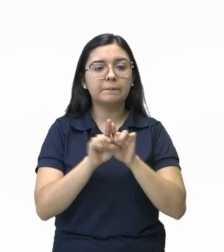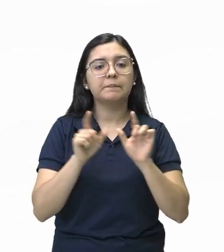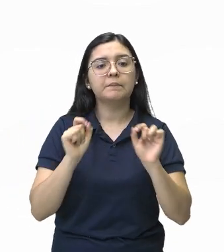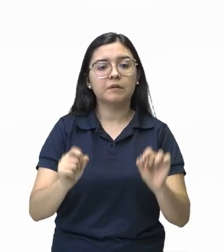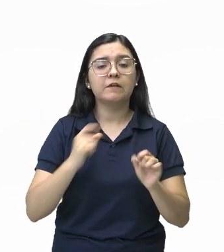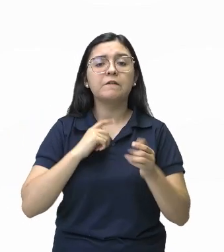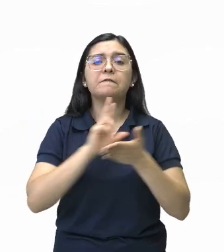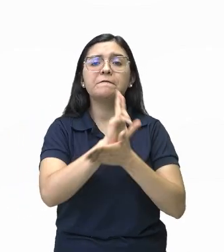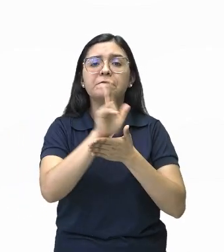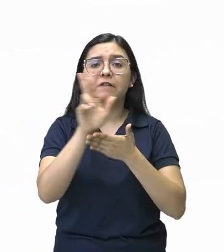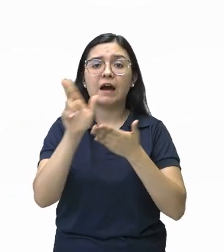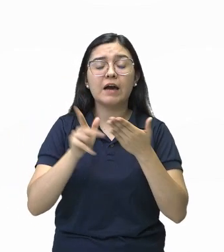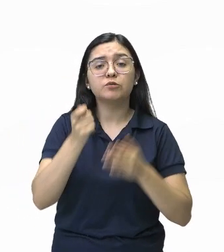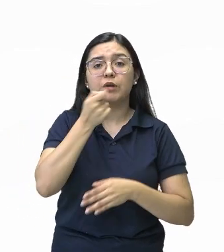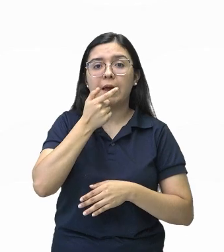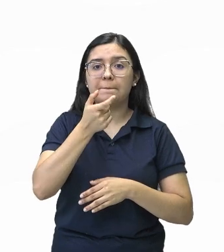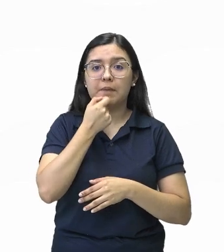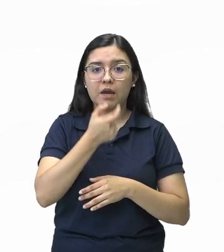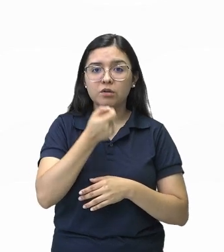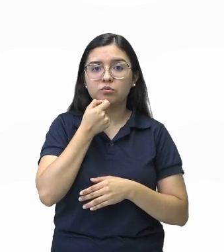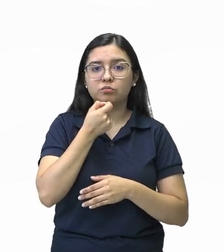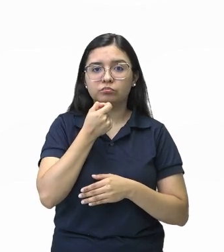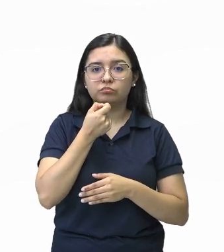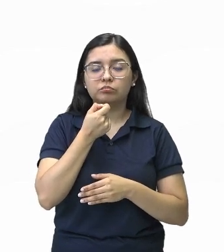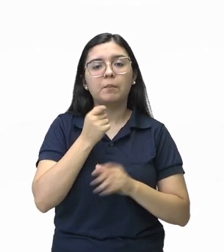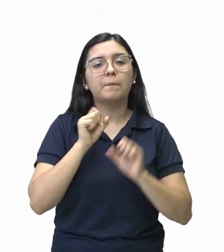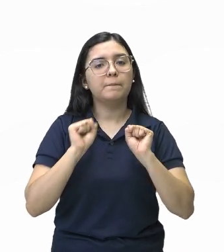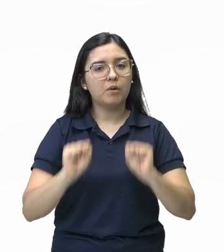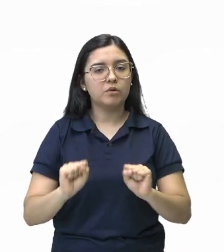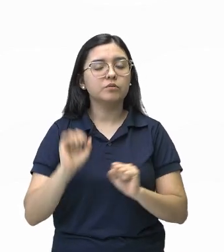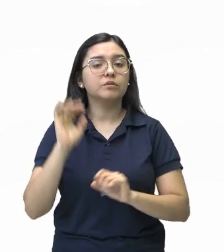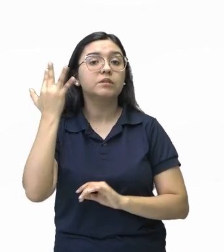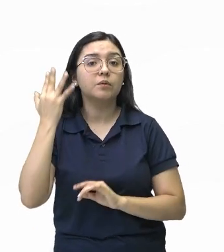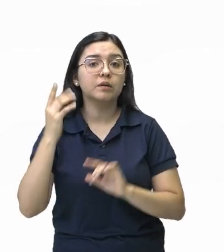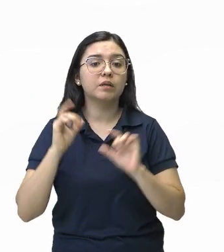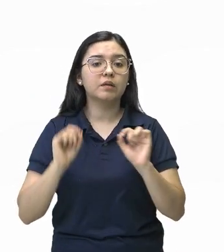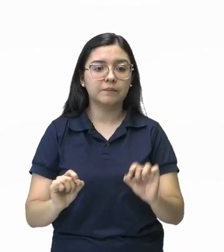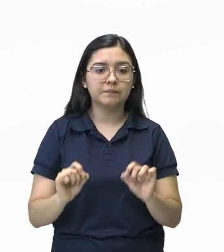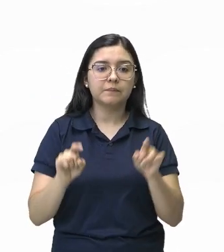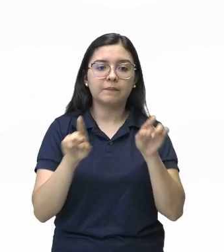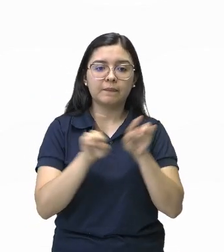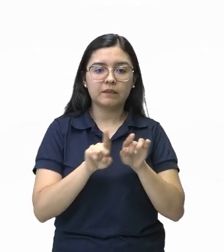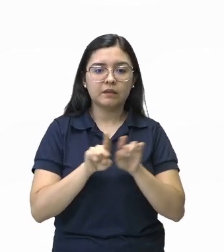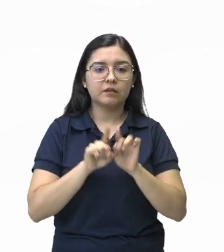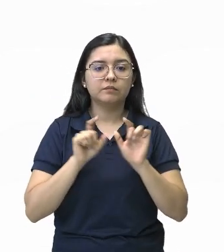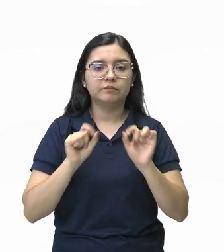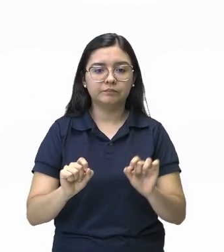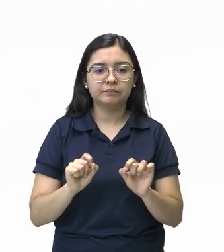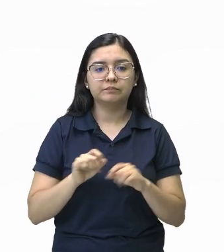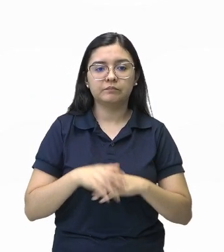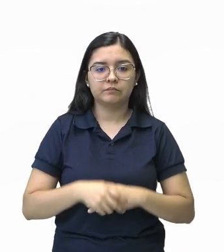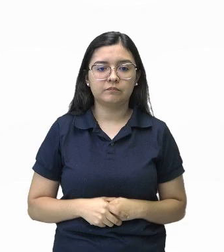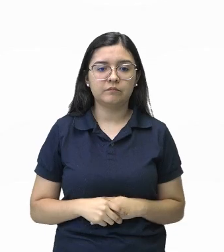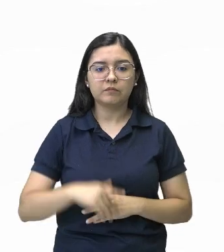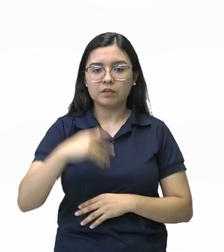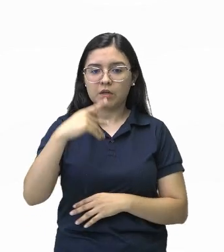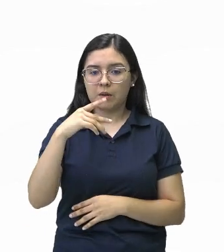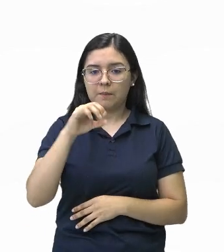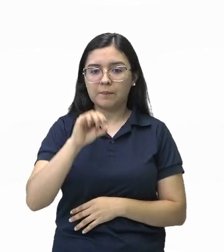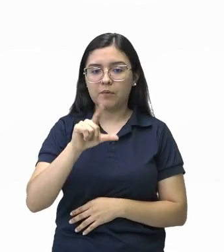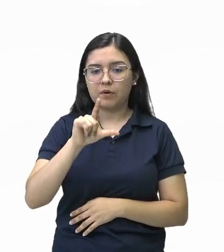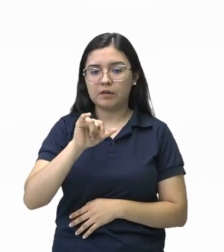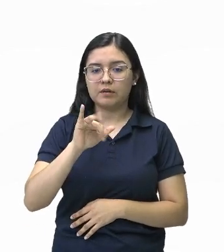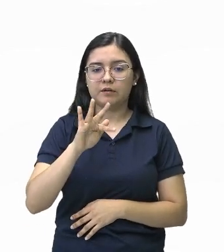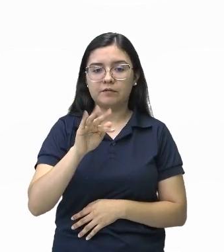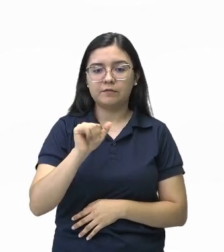de muitos medicamentos ao mesmo tempo pode acarretar no que nós chamamos de condição de